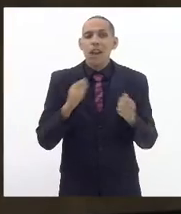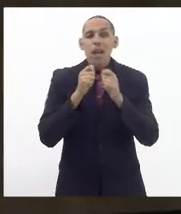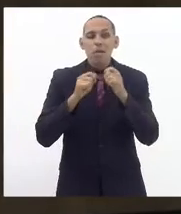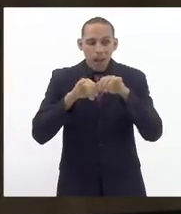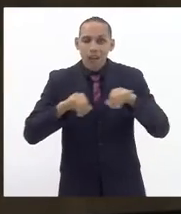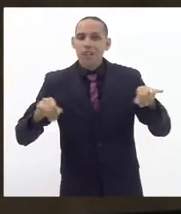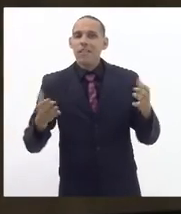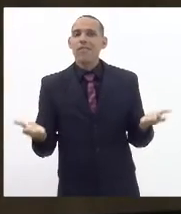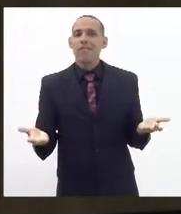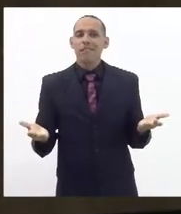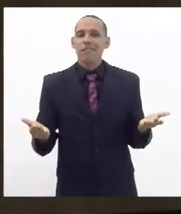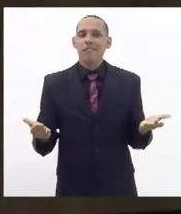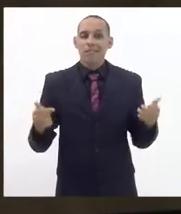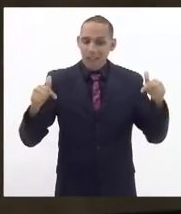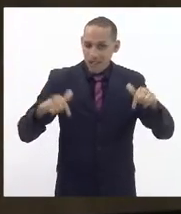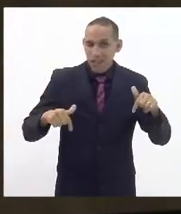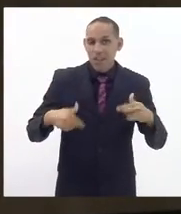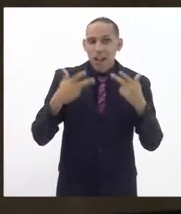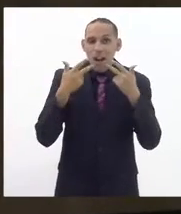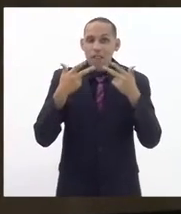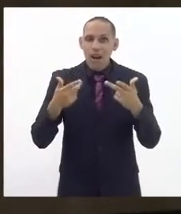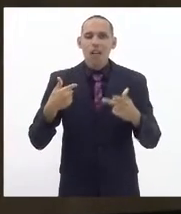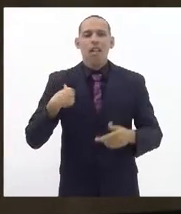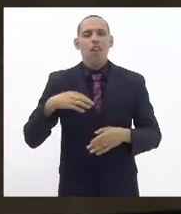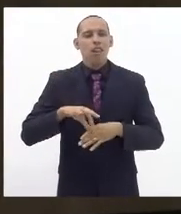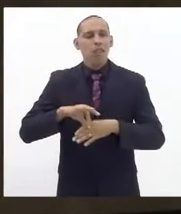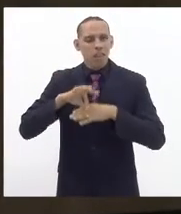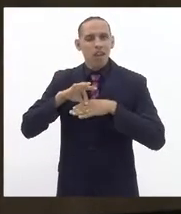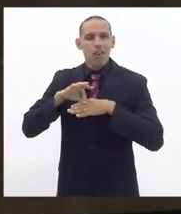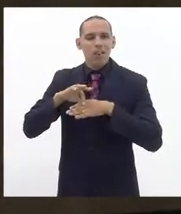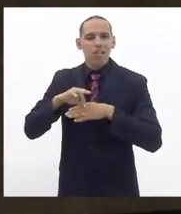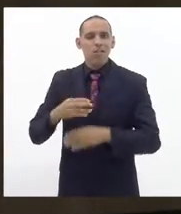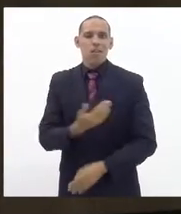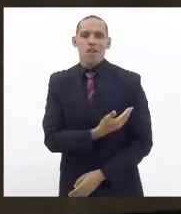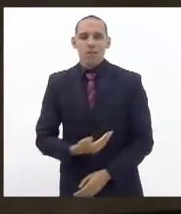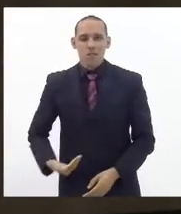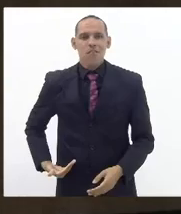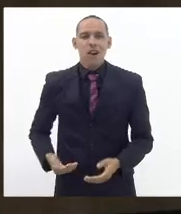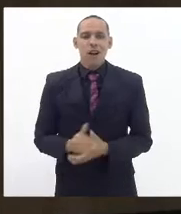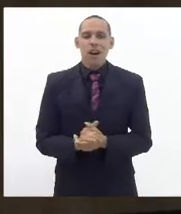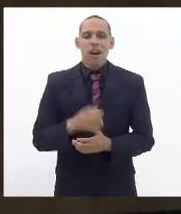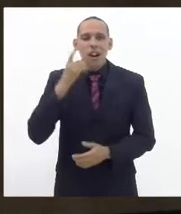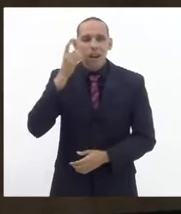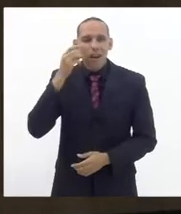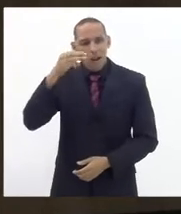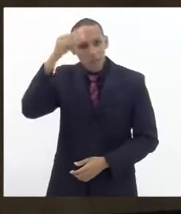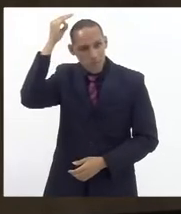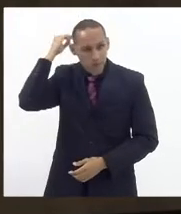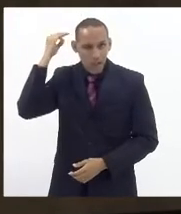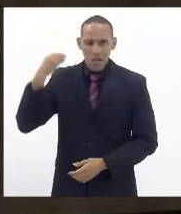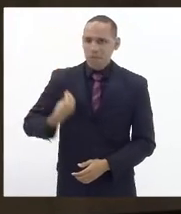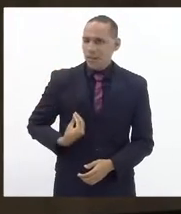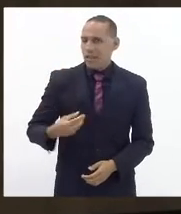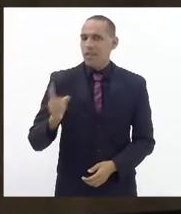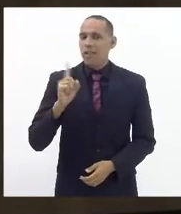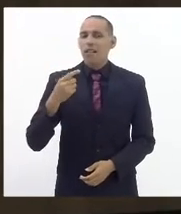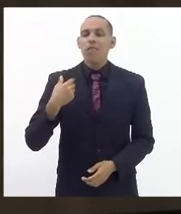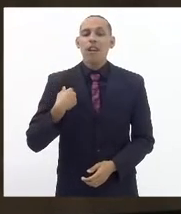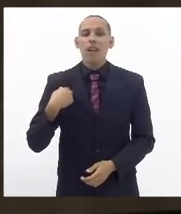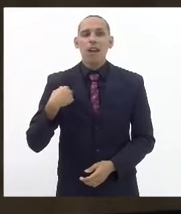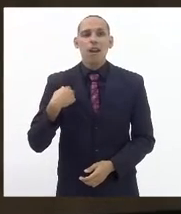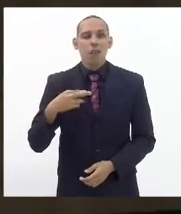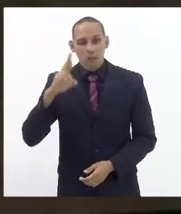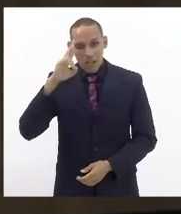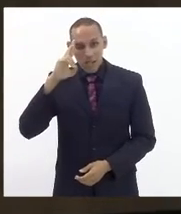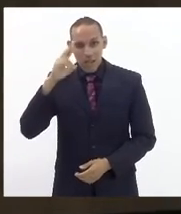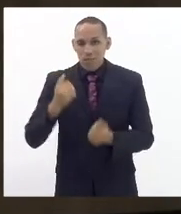isso? E fica aqui, eu falo agora como líder do governo que sou nesse momento, porque o deputado Márcio Pacheco não está presente fisicamente na sessão, falo como vice-líder do